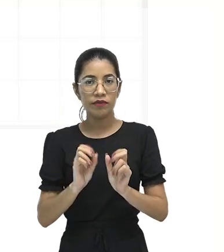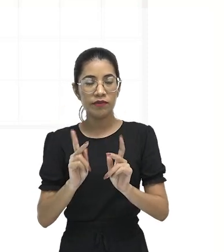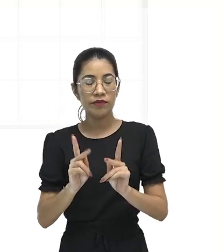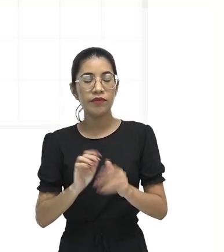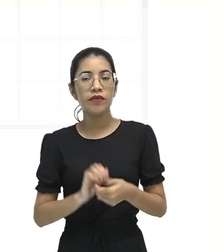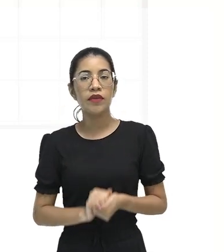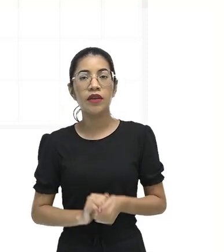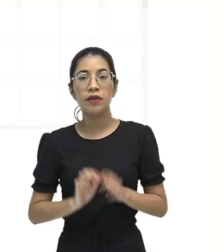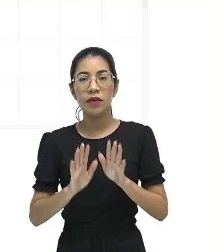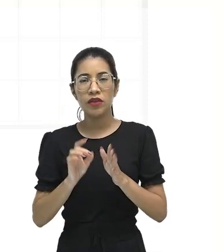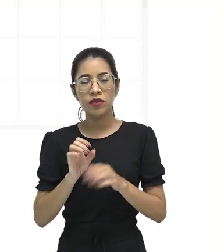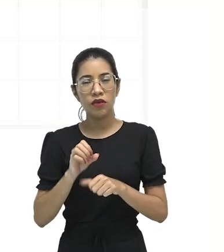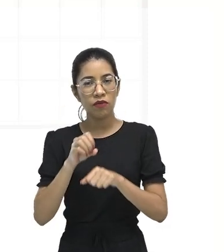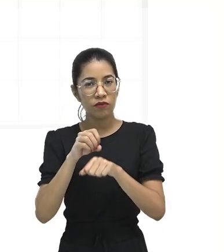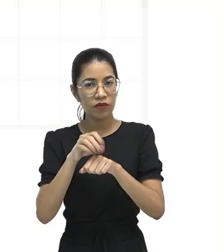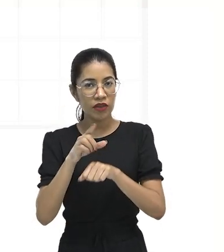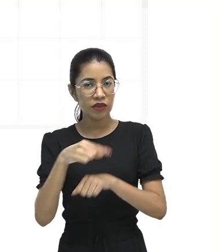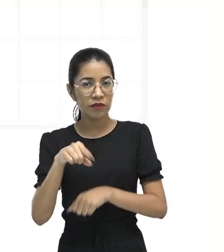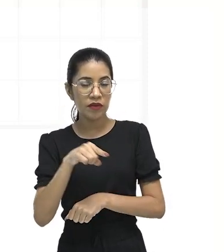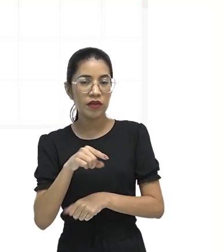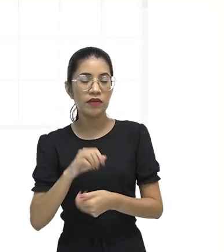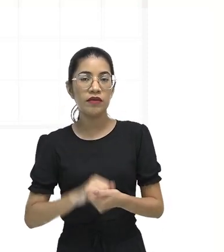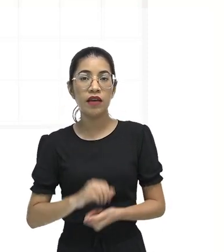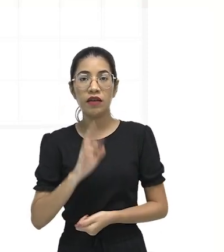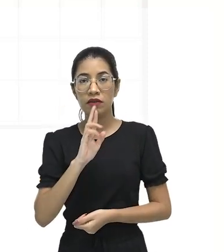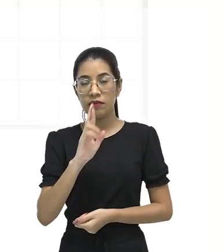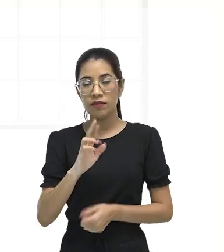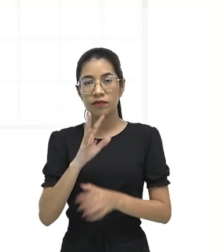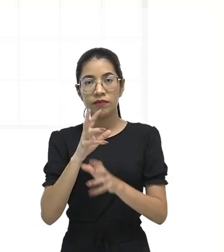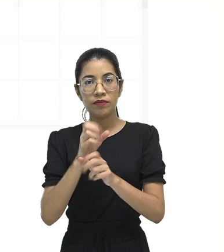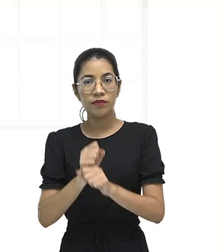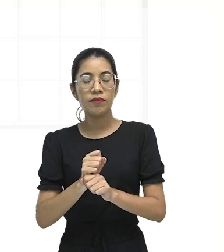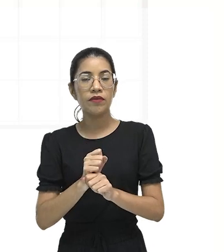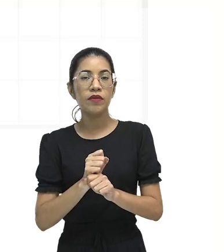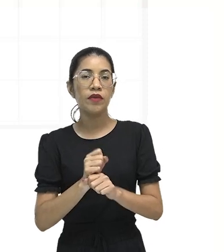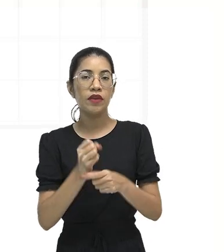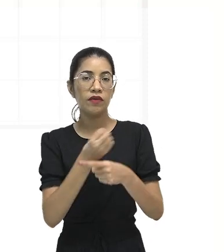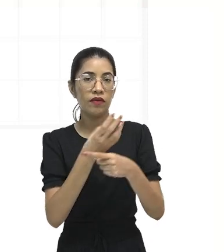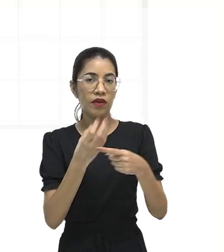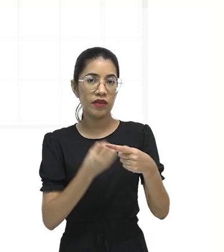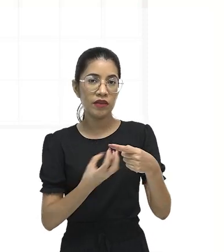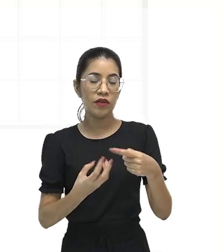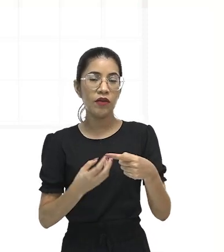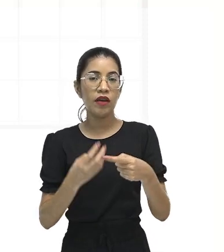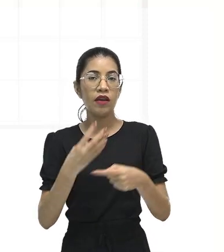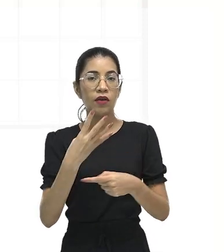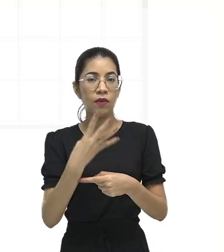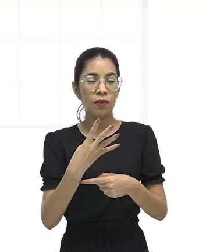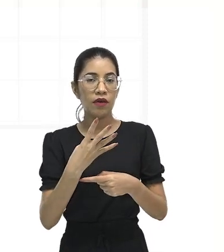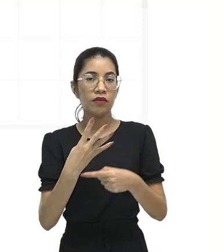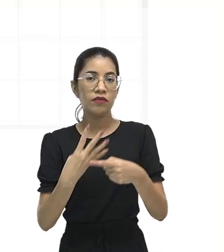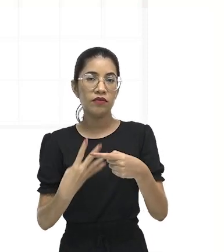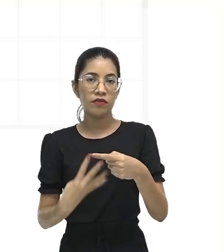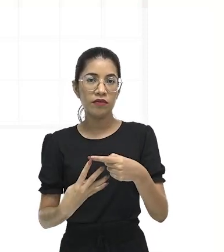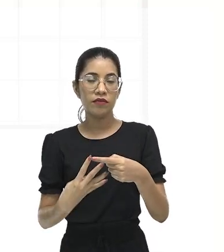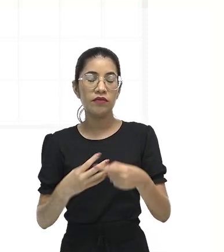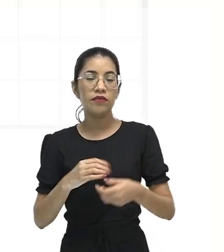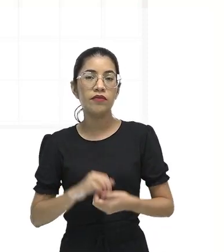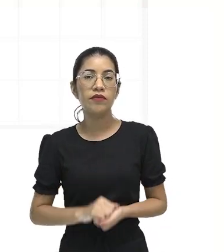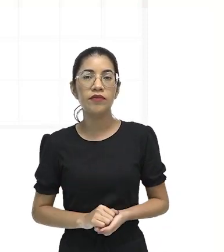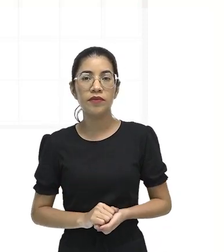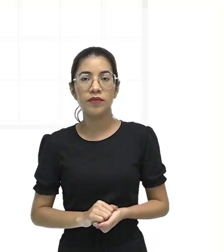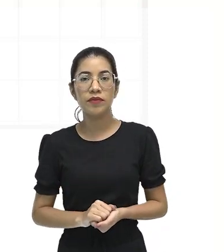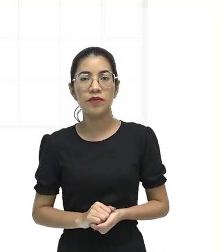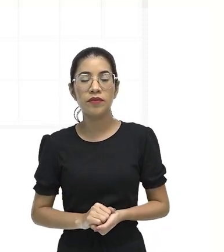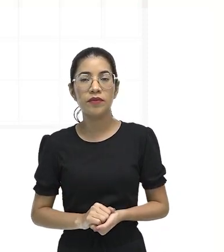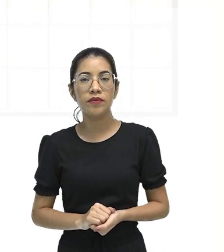tá? Mas só adiantando para vocês, o resultado daquela adição ali, das duas frações, vai dar 4 sobre